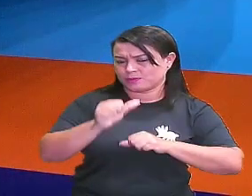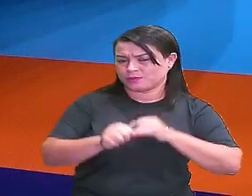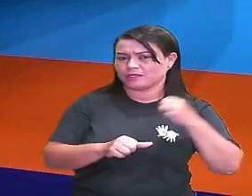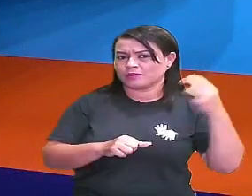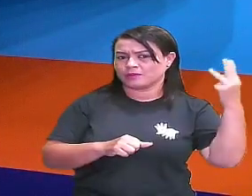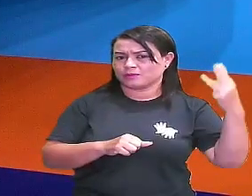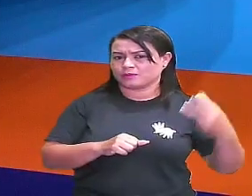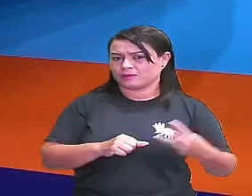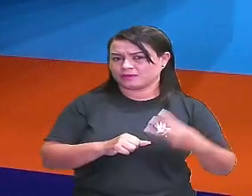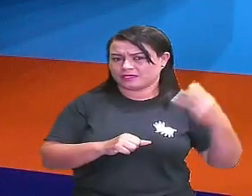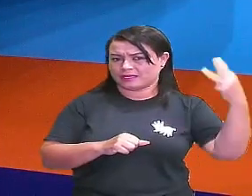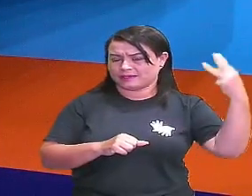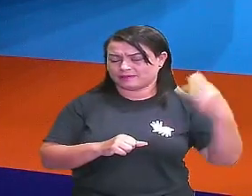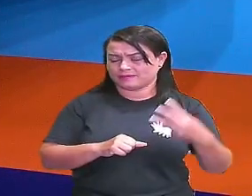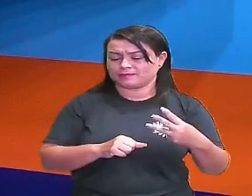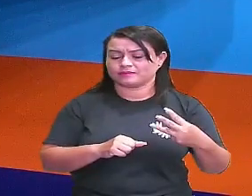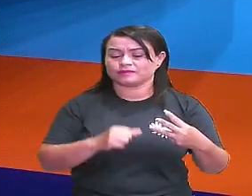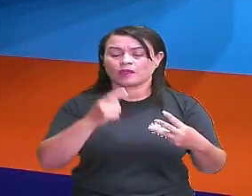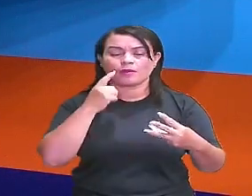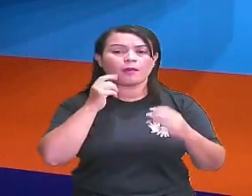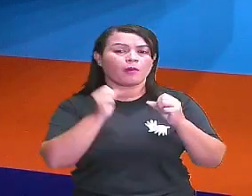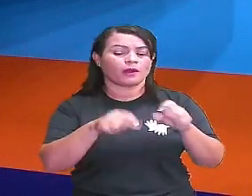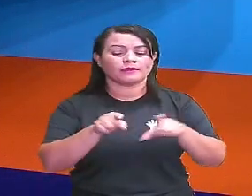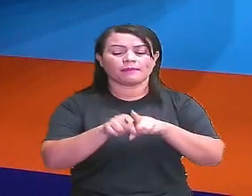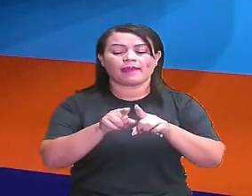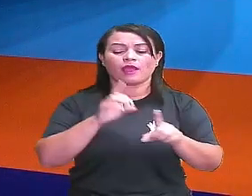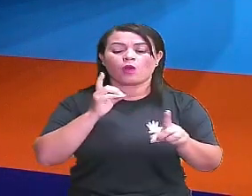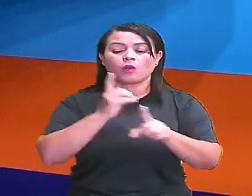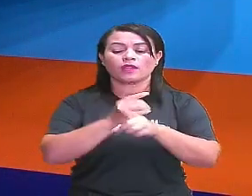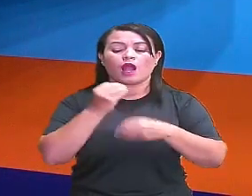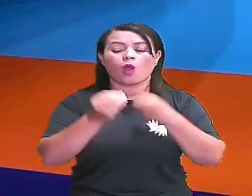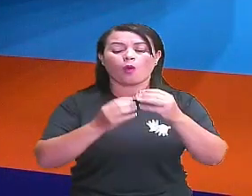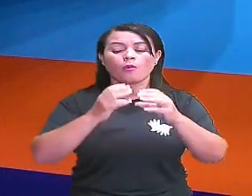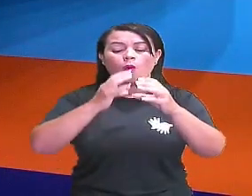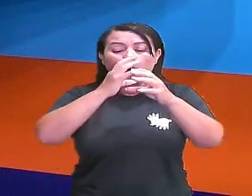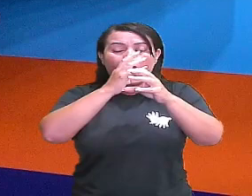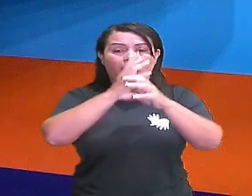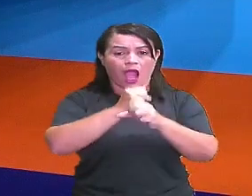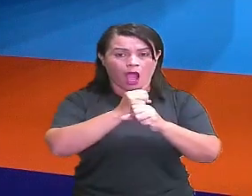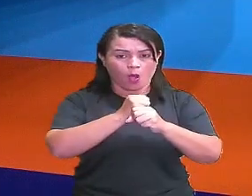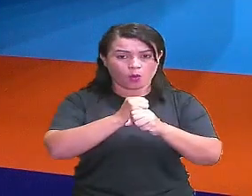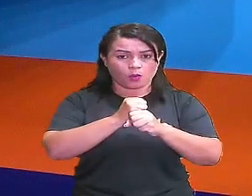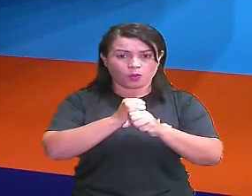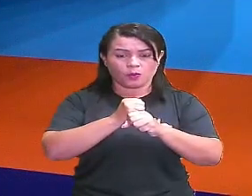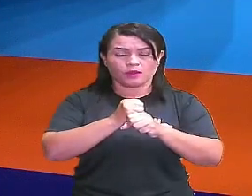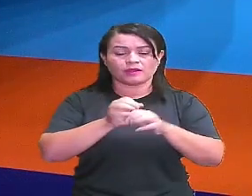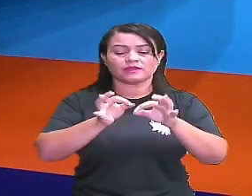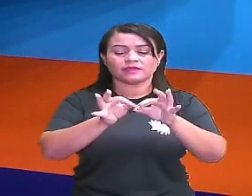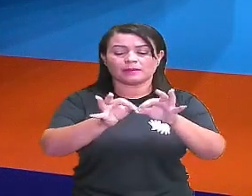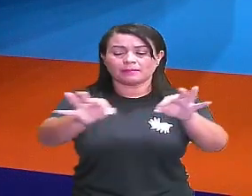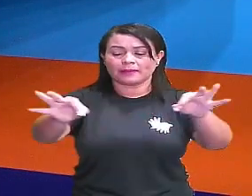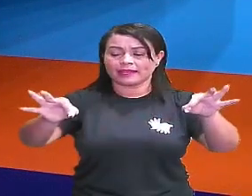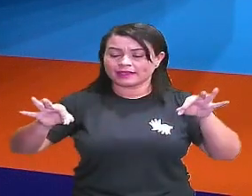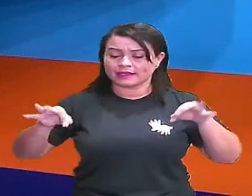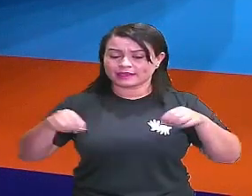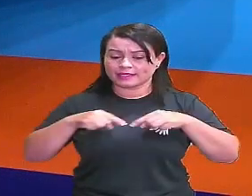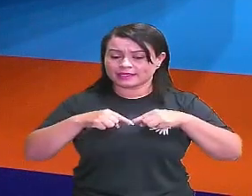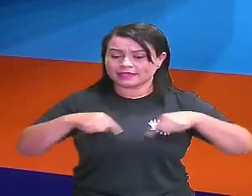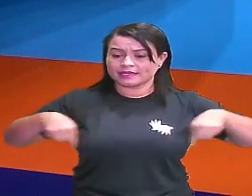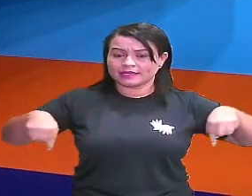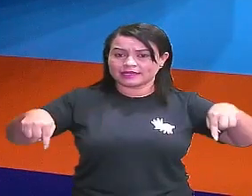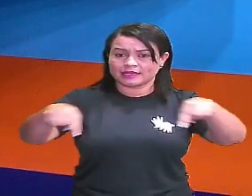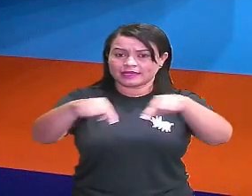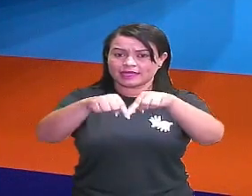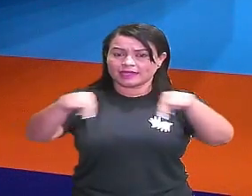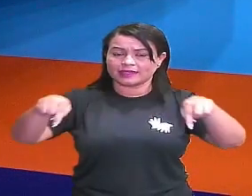Vocês não vão encontrar só assim. Pode encontrar também o cálculo da medida da base, ou seja, a área